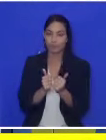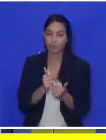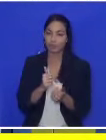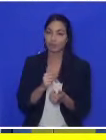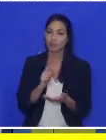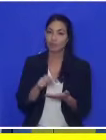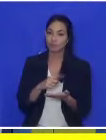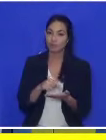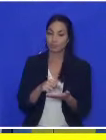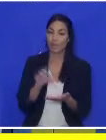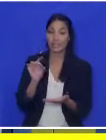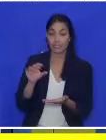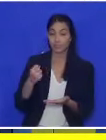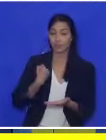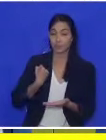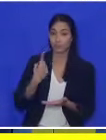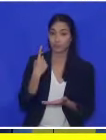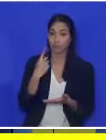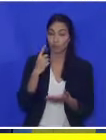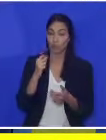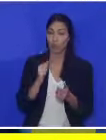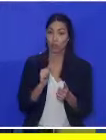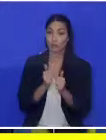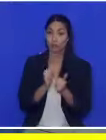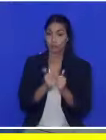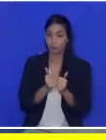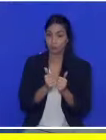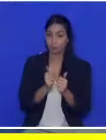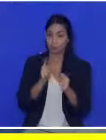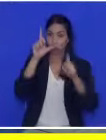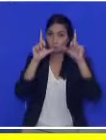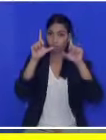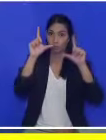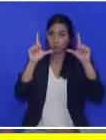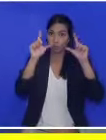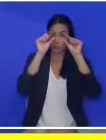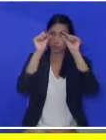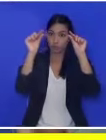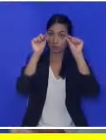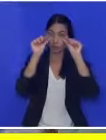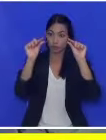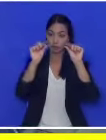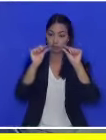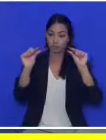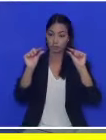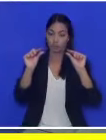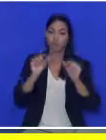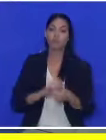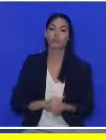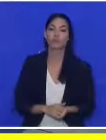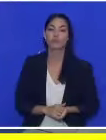sendo que cada número corresponde a um time de futebol, conforme a tabela de times exposta na tela da TV.